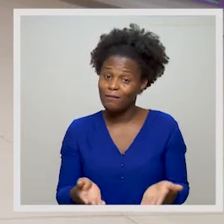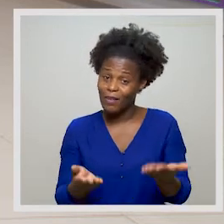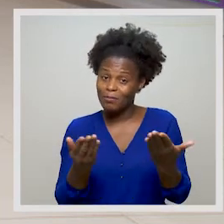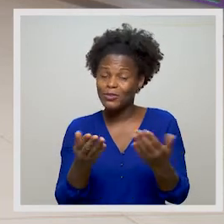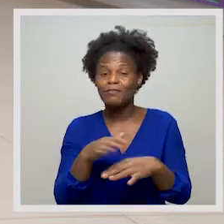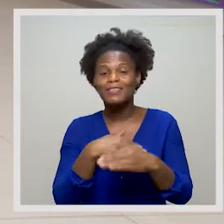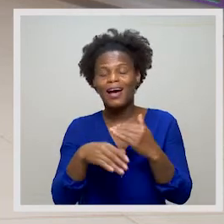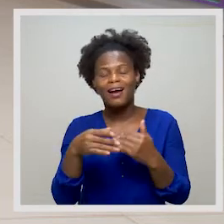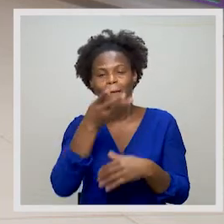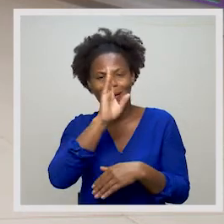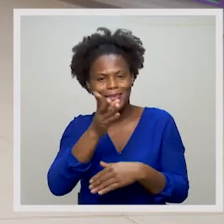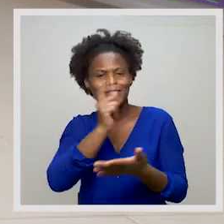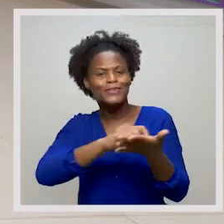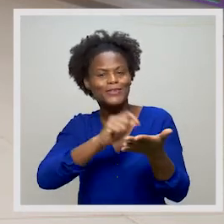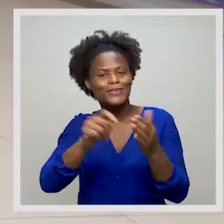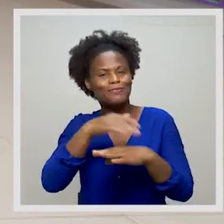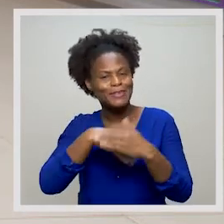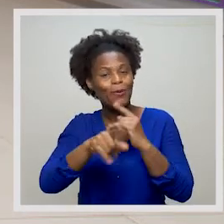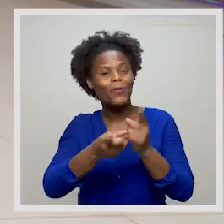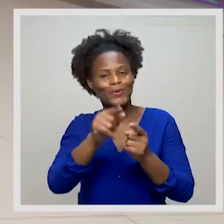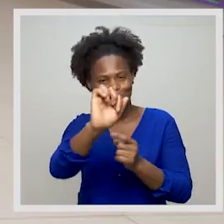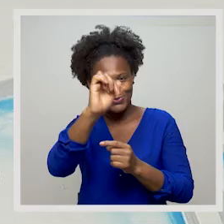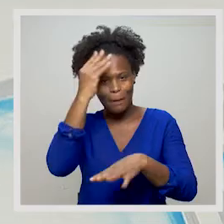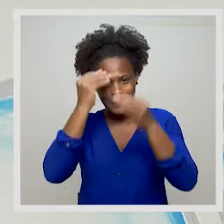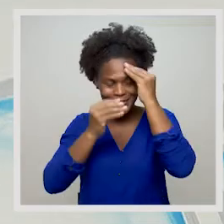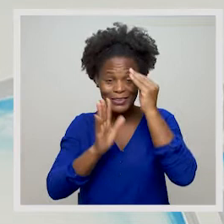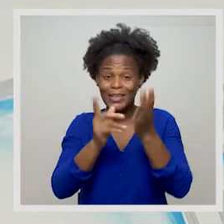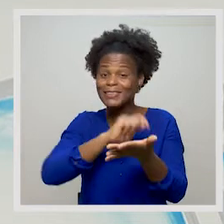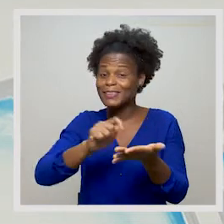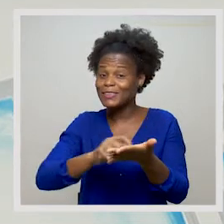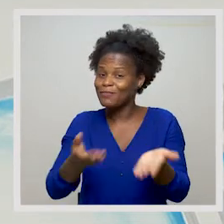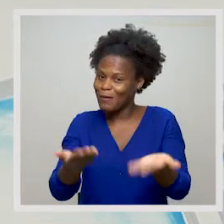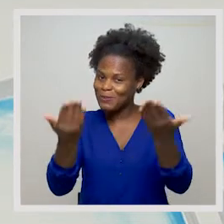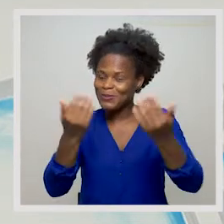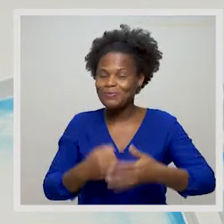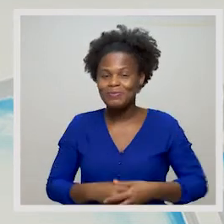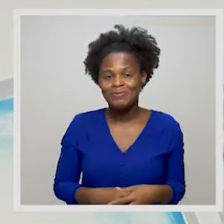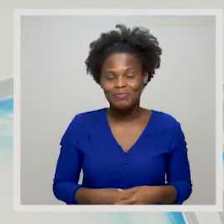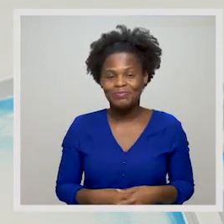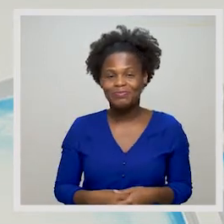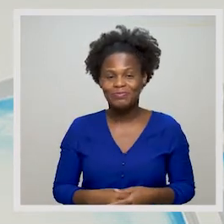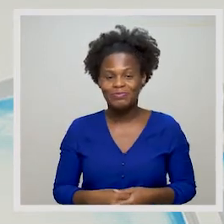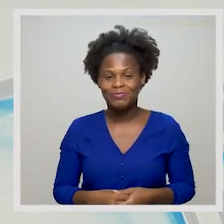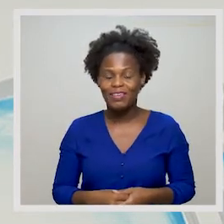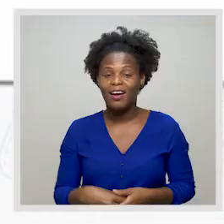Então, vamos lá aplicar os conhecimentos adquiridos. Ok? Vamos fazer um exercício. Vamos lá?